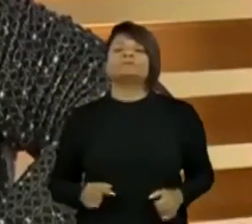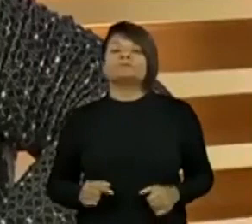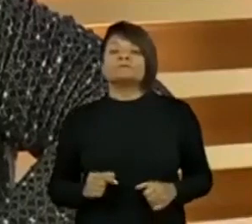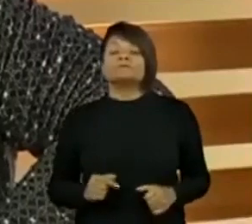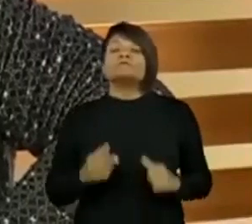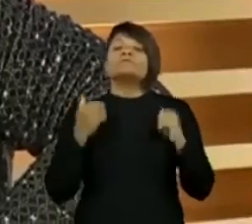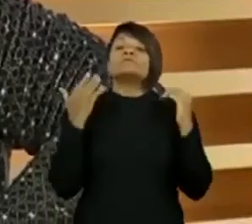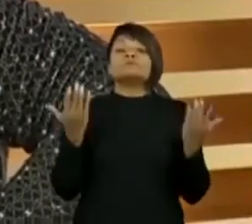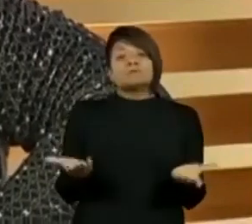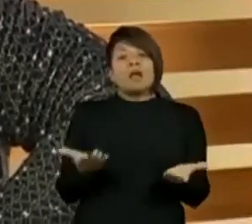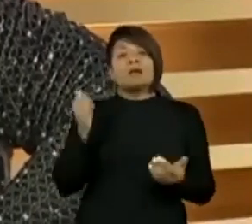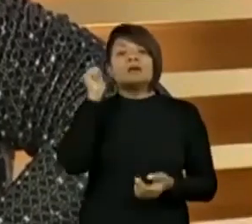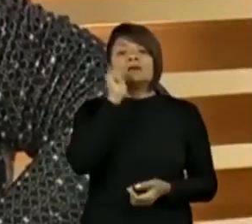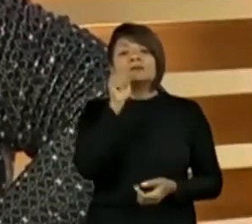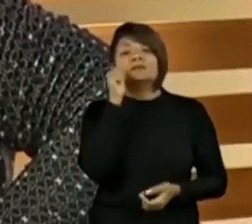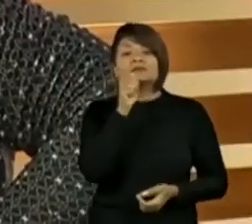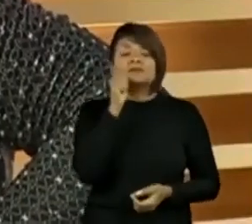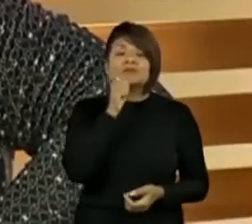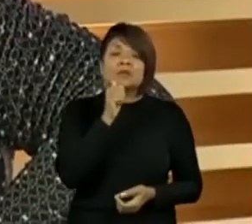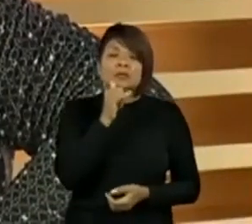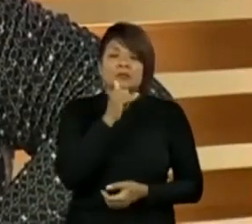Mas a Nendaba se entristeceu.